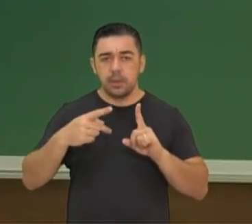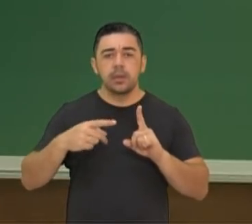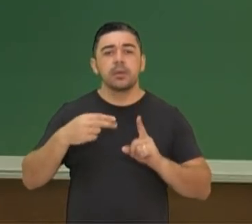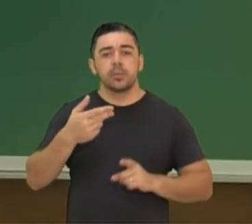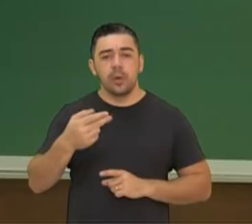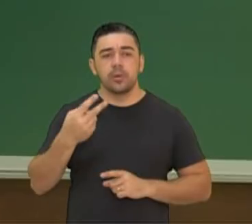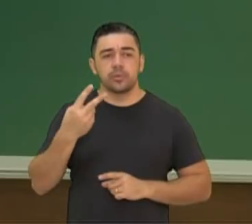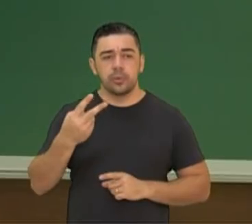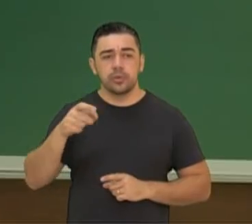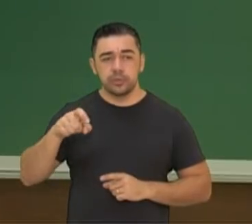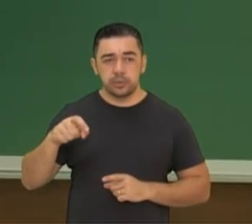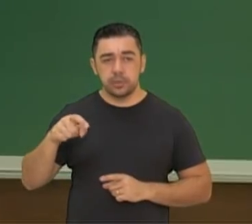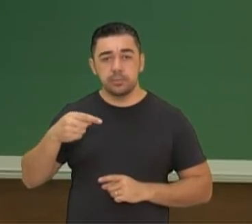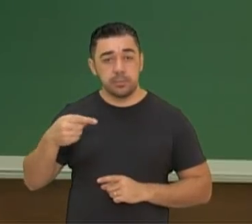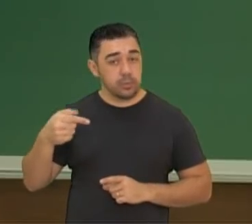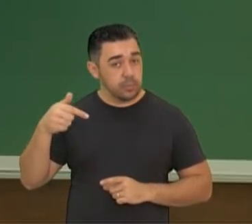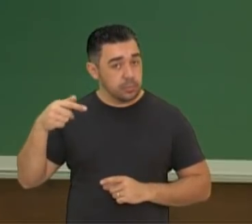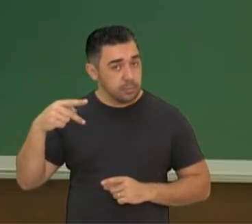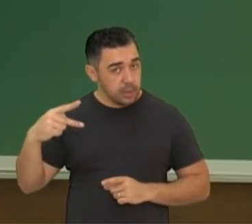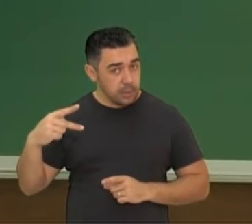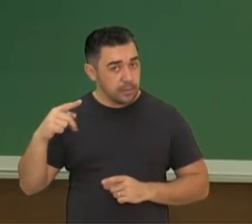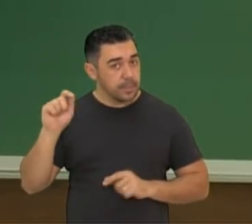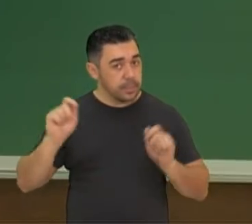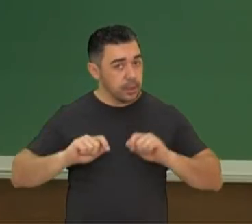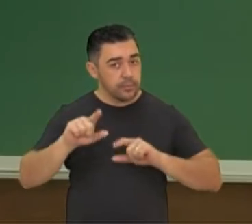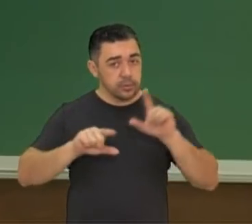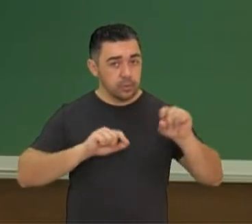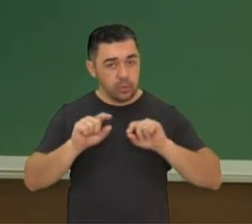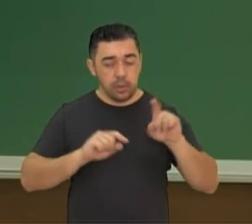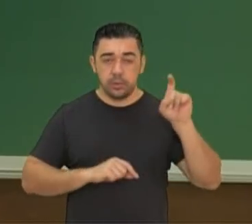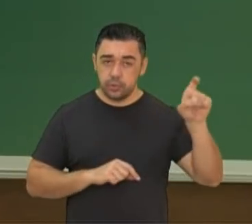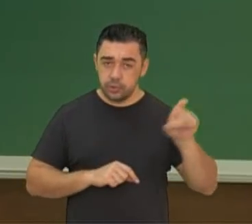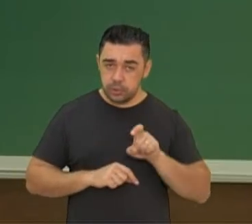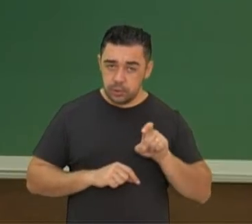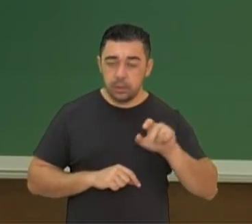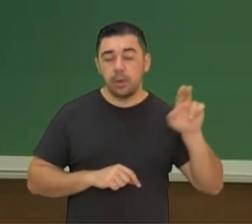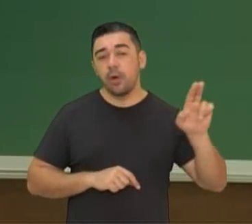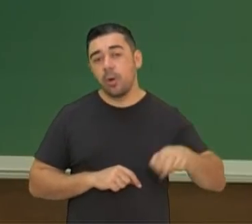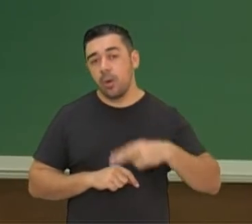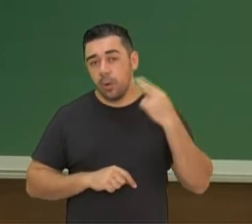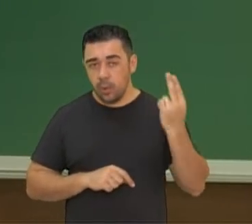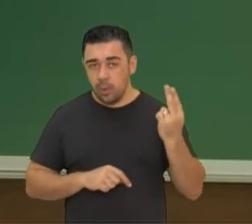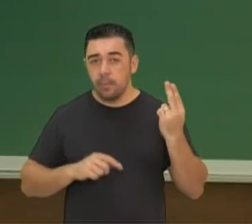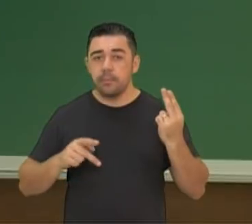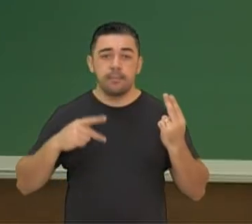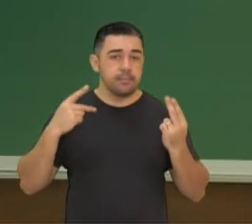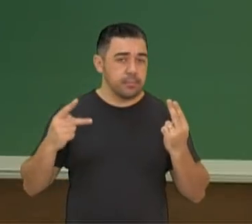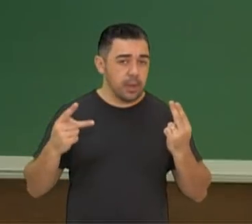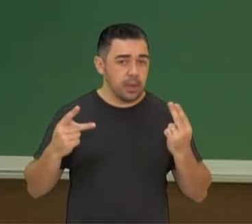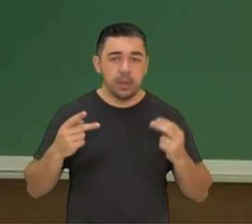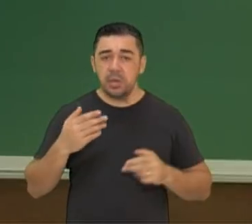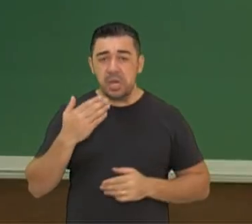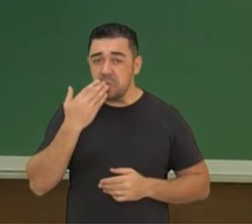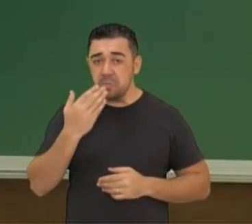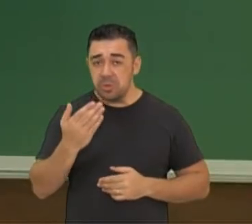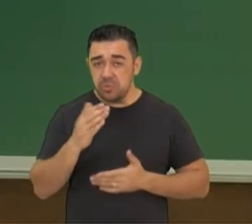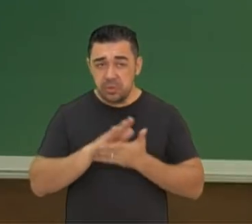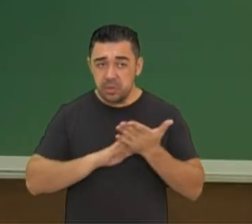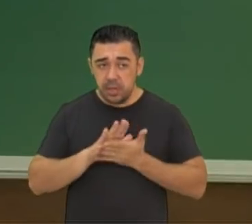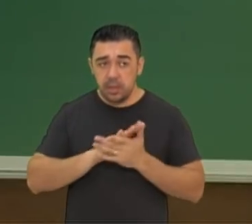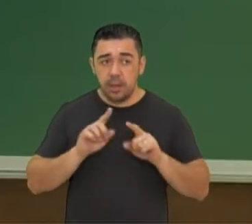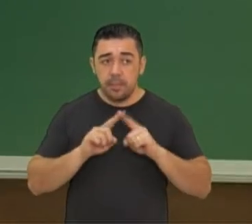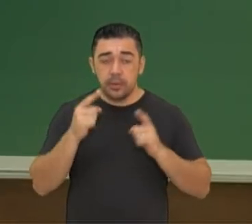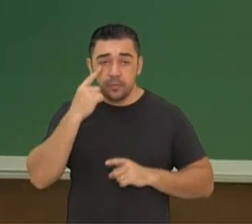menos p? Veja, você pode resolver usando a variável x ou a variável p. Não está especificado no enunciado. Mas quando você olha